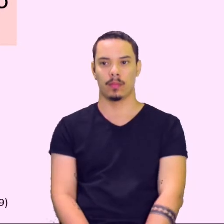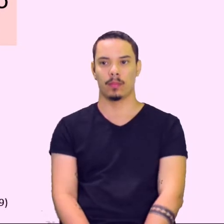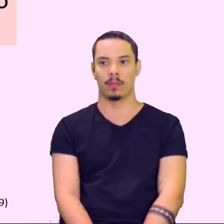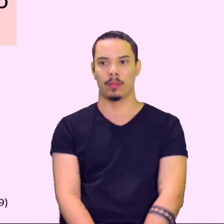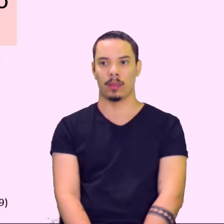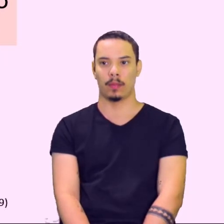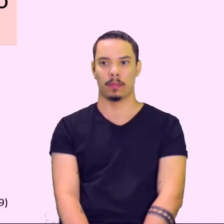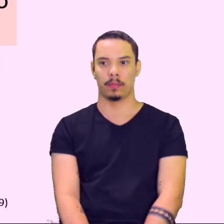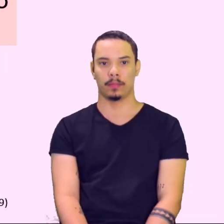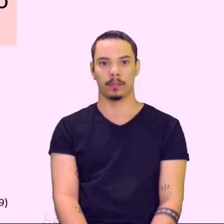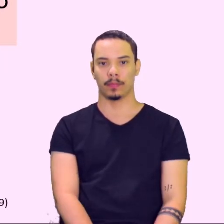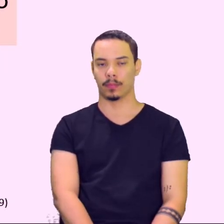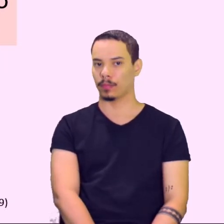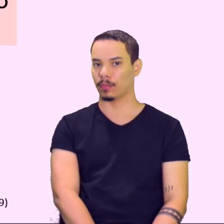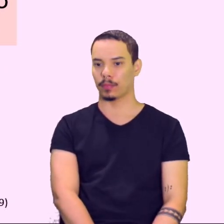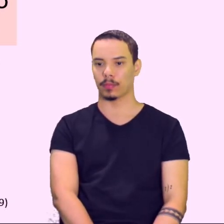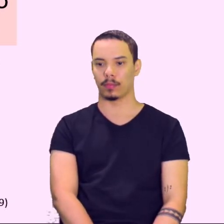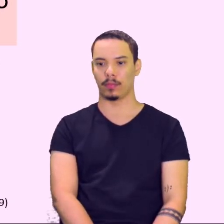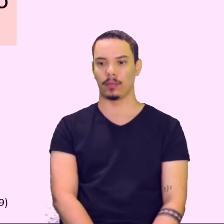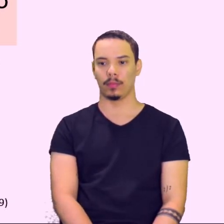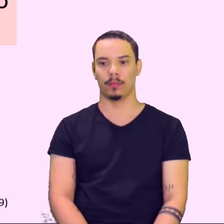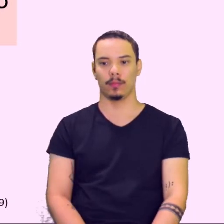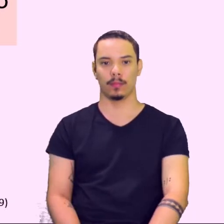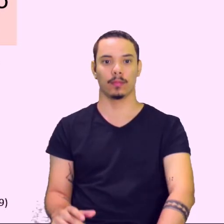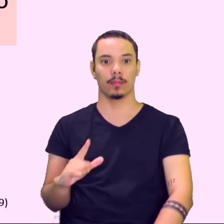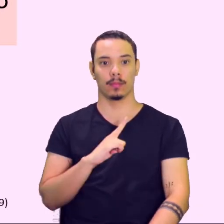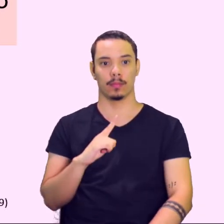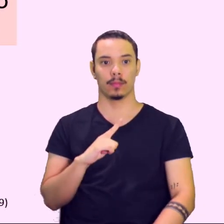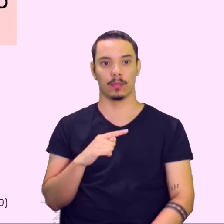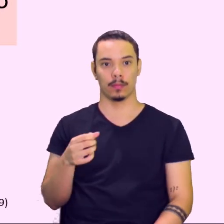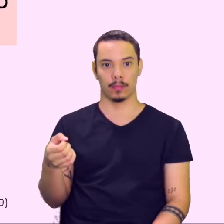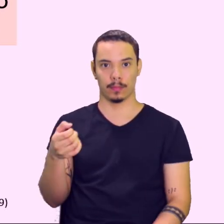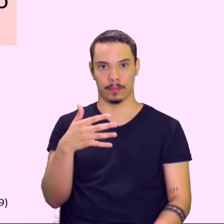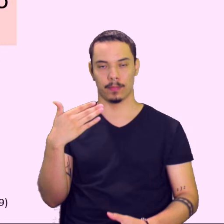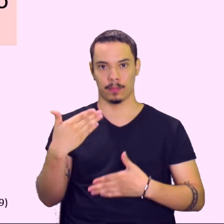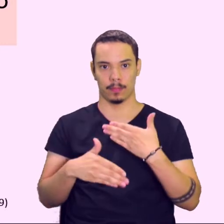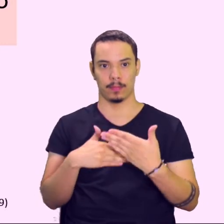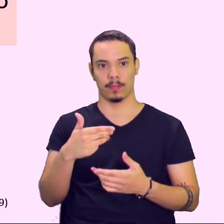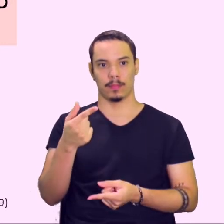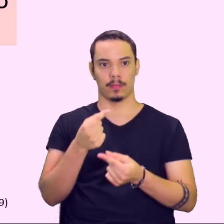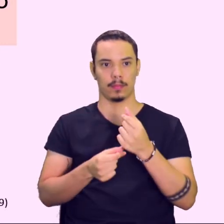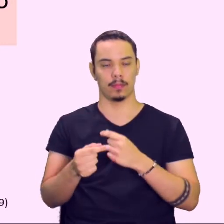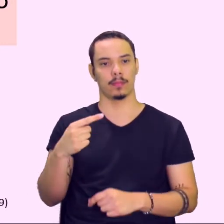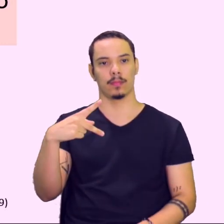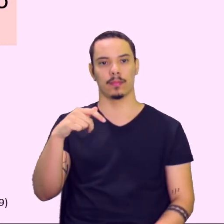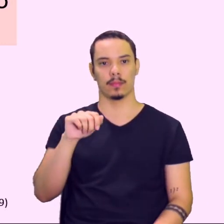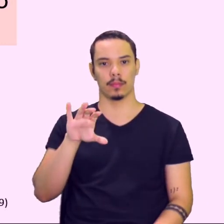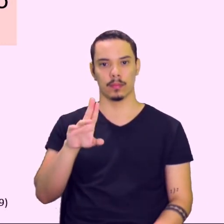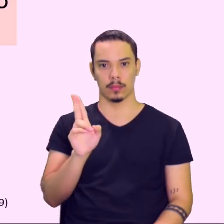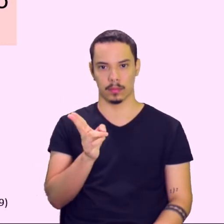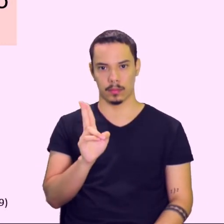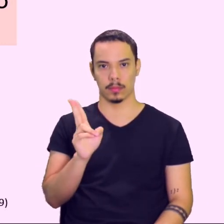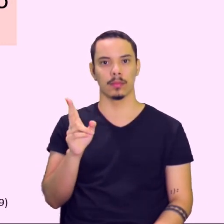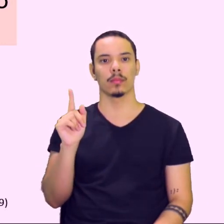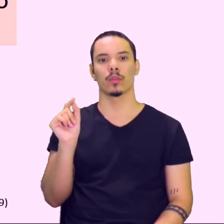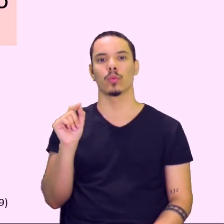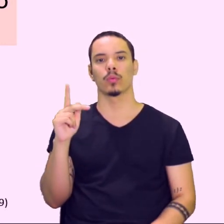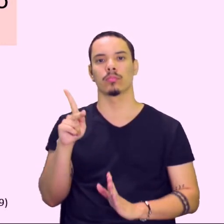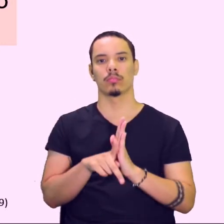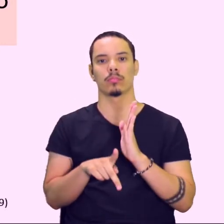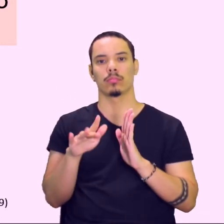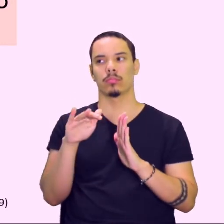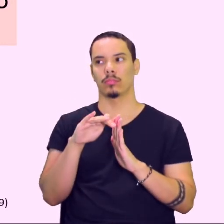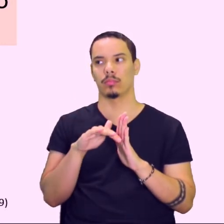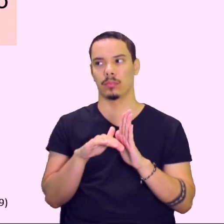gente vai ter uma nova onda de desenvolvimento econômico, que vai ser o PAC. PAC. Né, que foi o programa